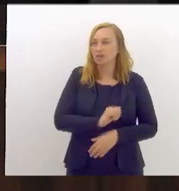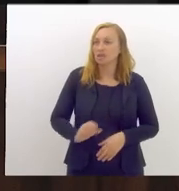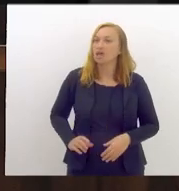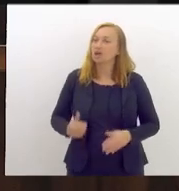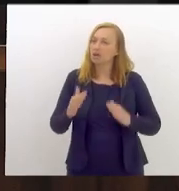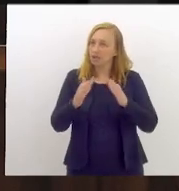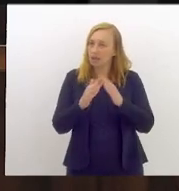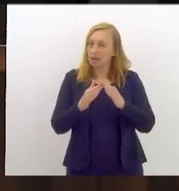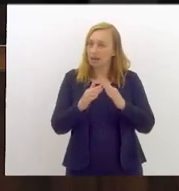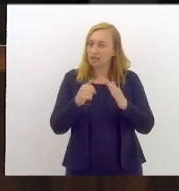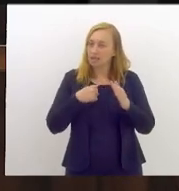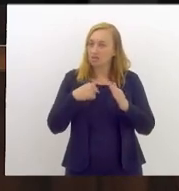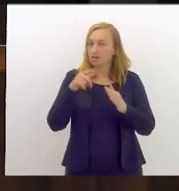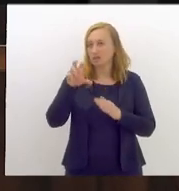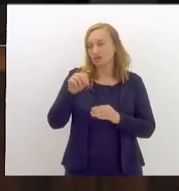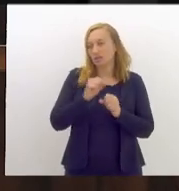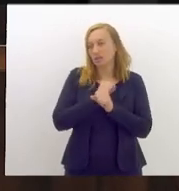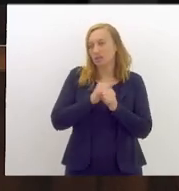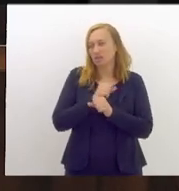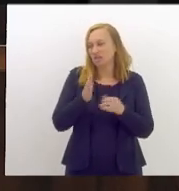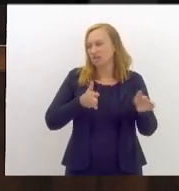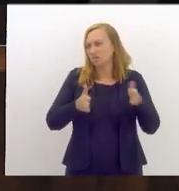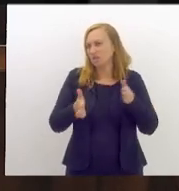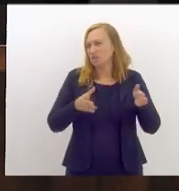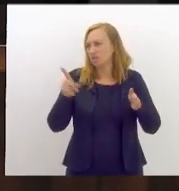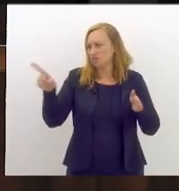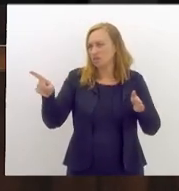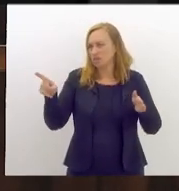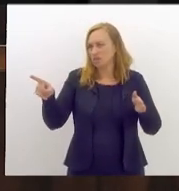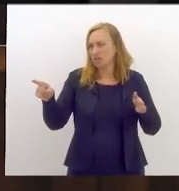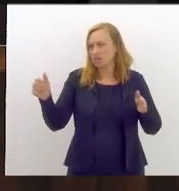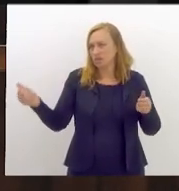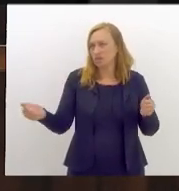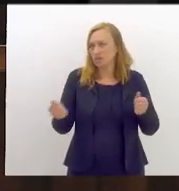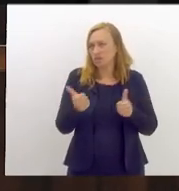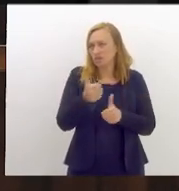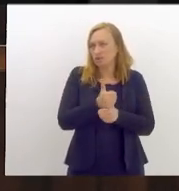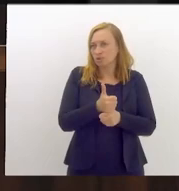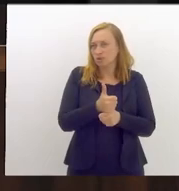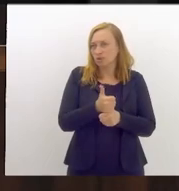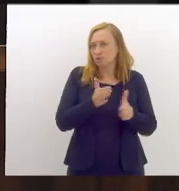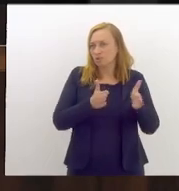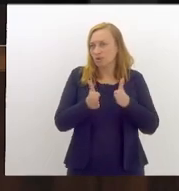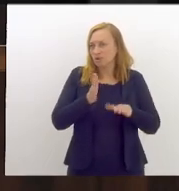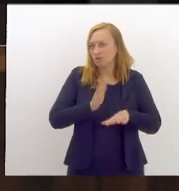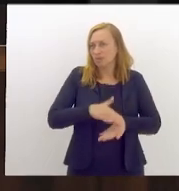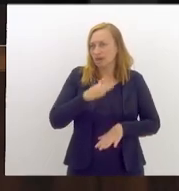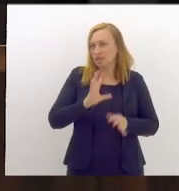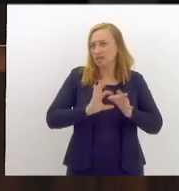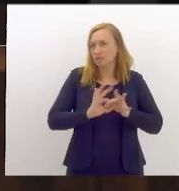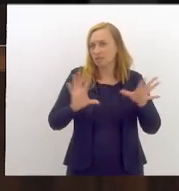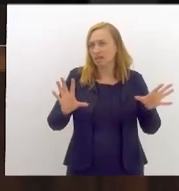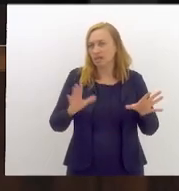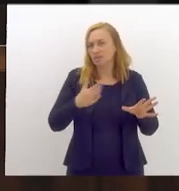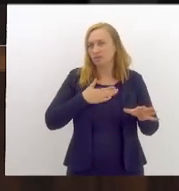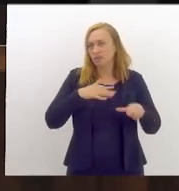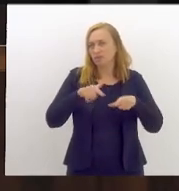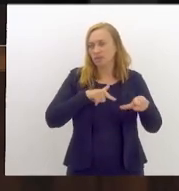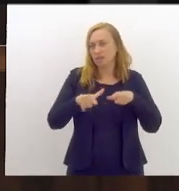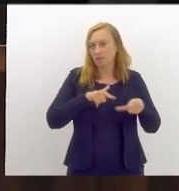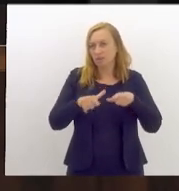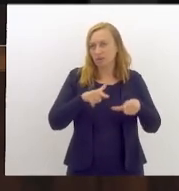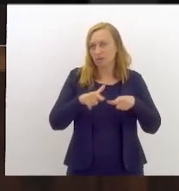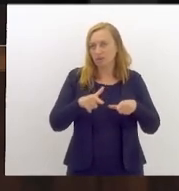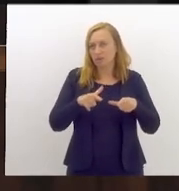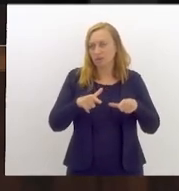casa 50 anos esse período que você ficou como interino aqui foi o período que eu tive mais liberdade no meu mandato que eu tive